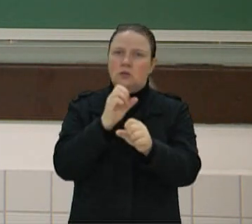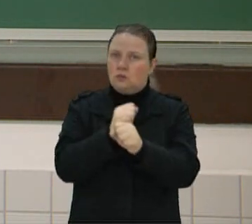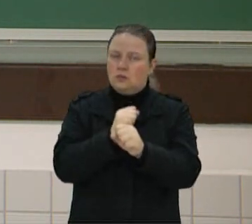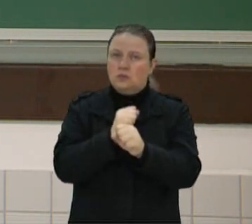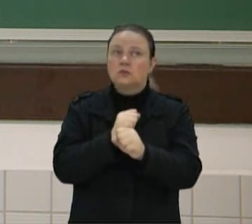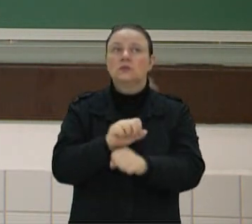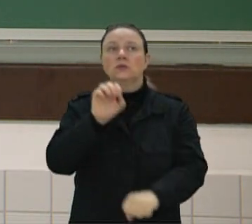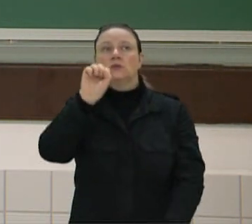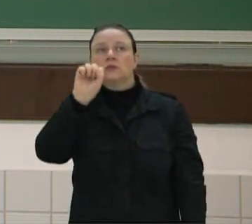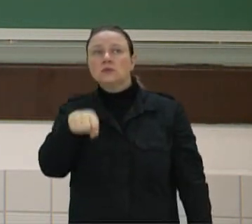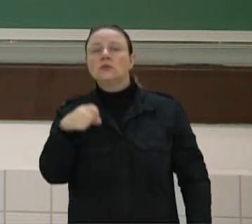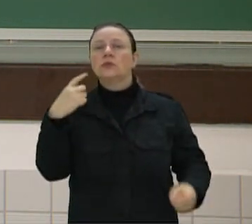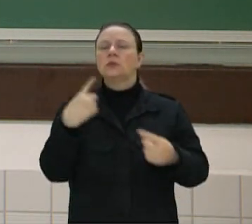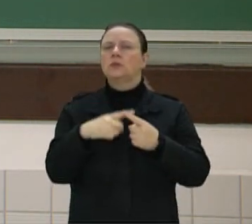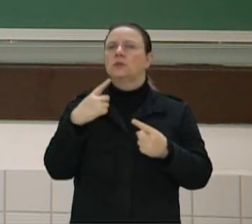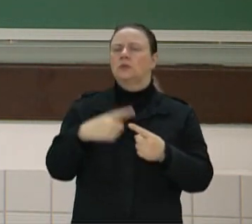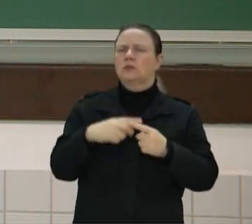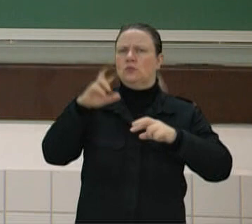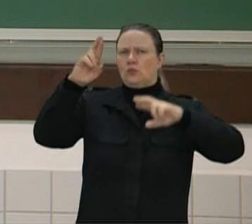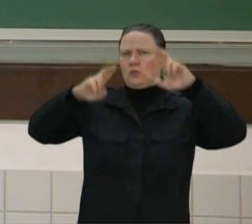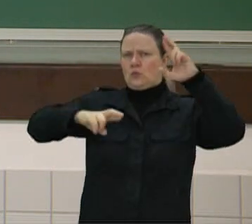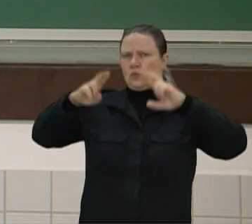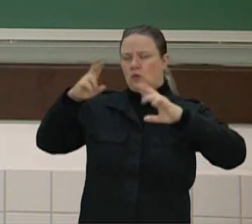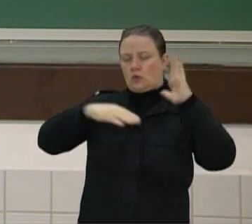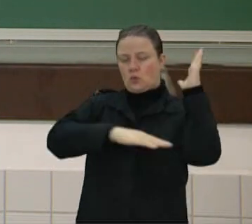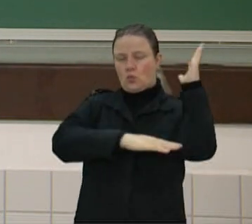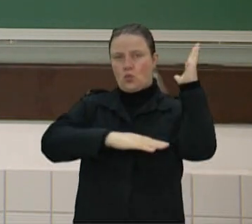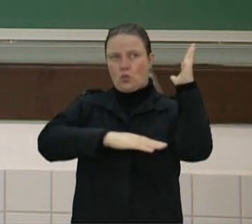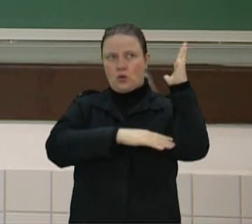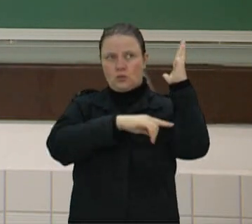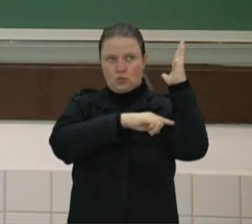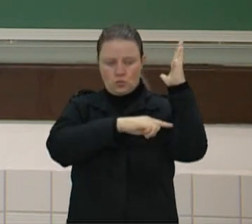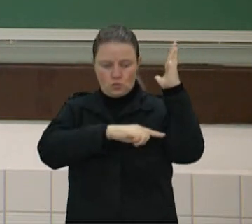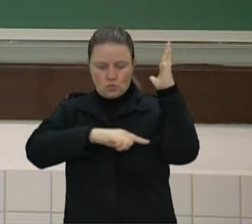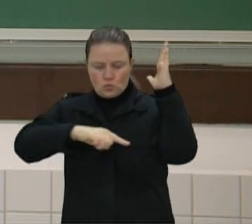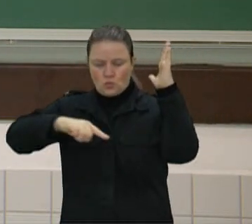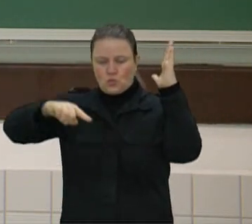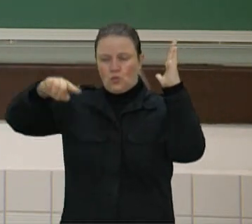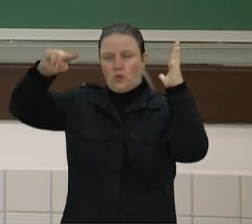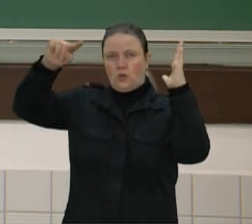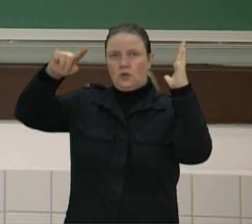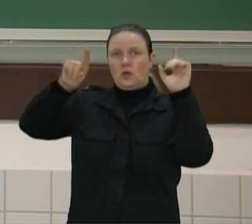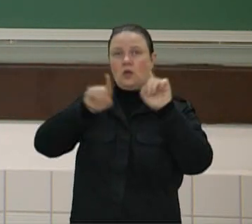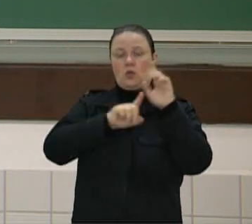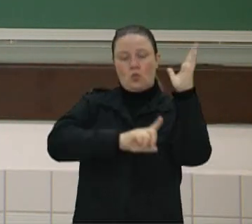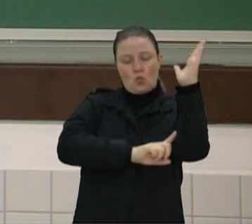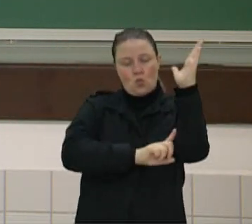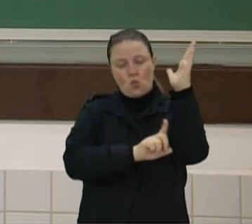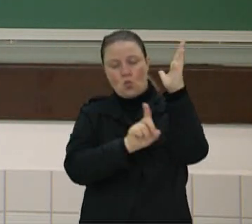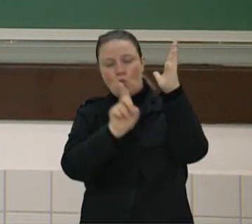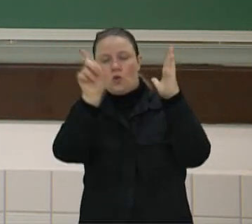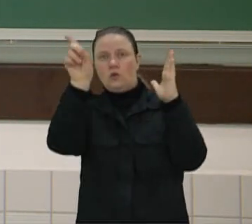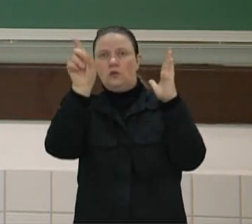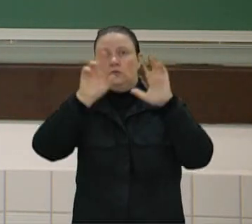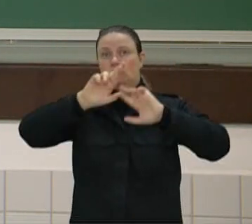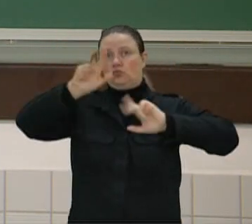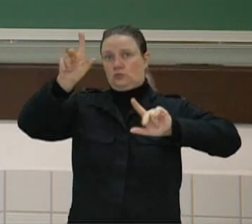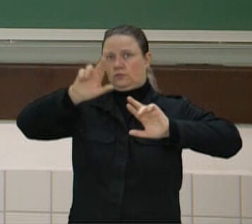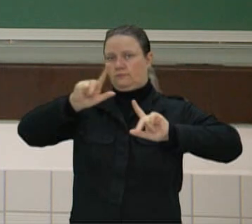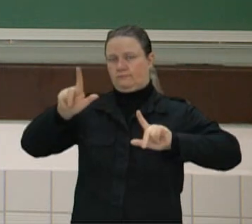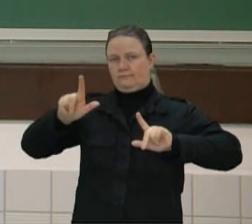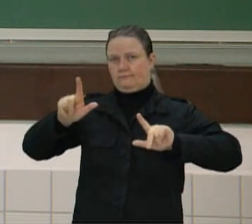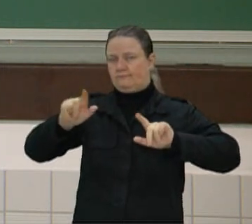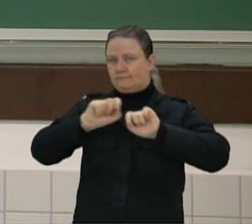Sim. Por quê? Porque se você analisar o gráfico, a curva hipérbole e a reta é o quê? São diferentes.